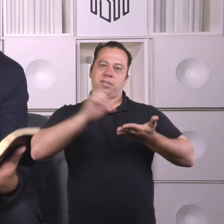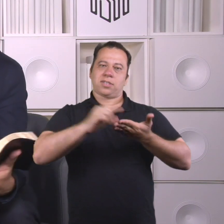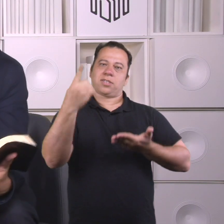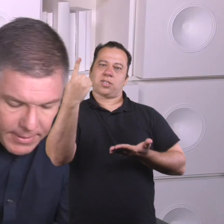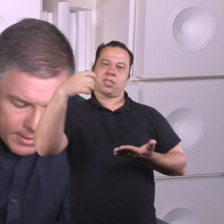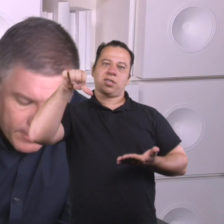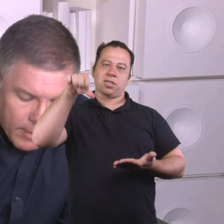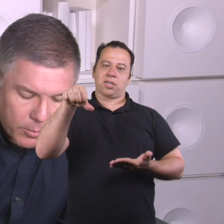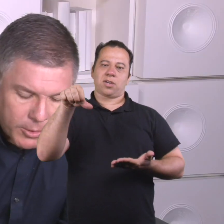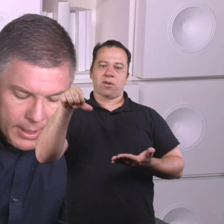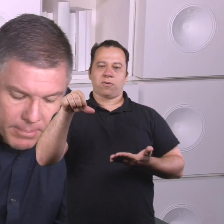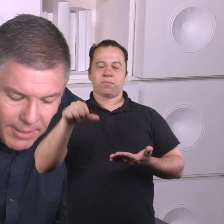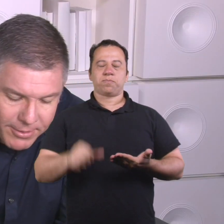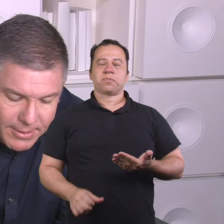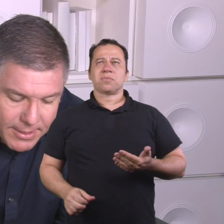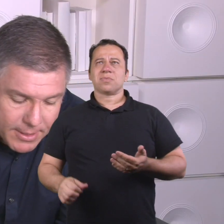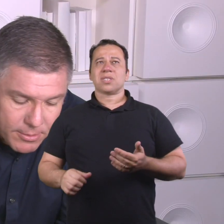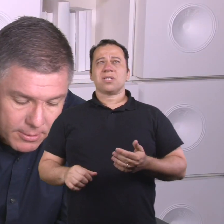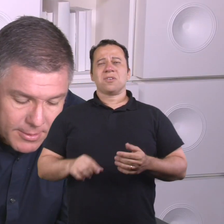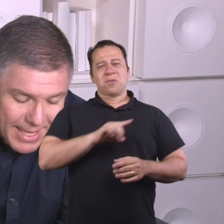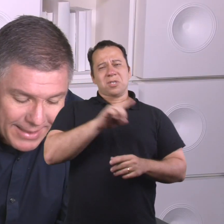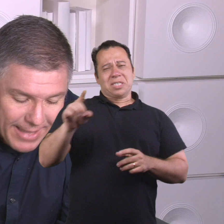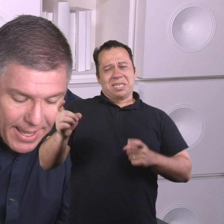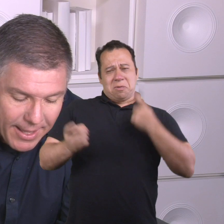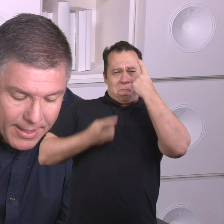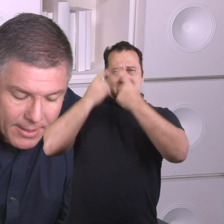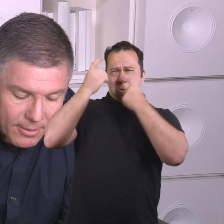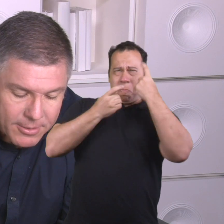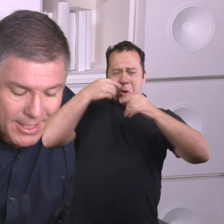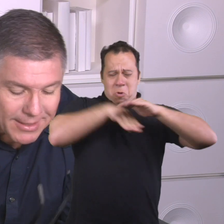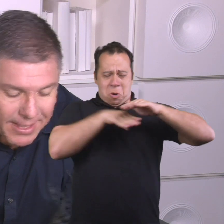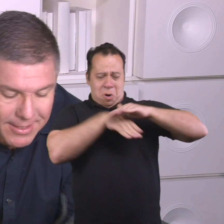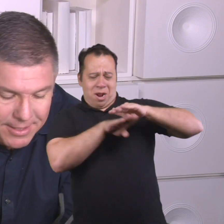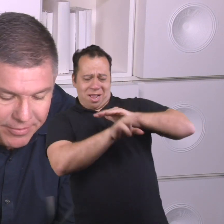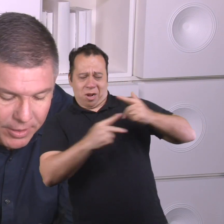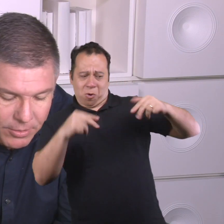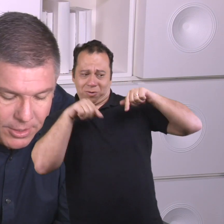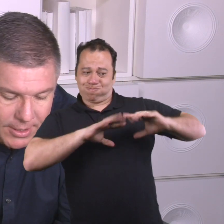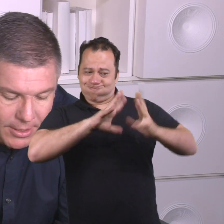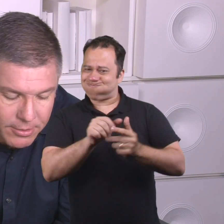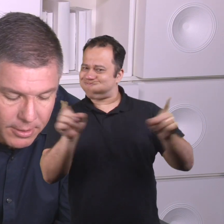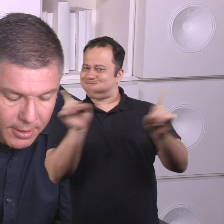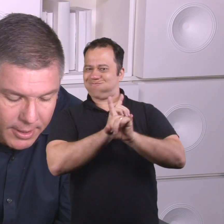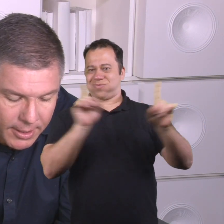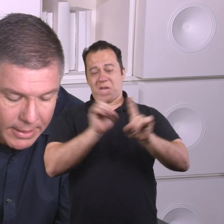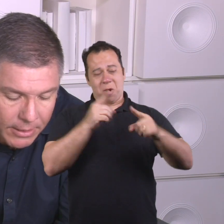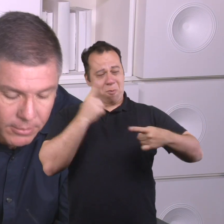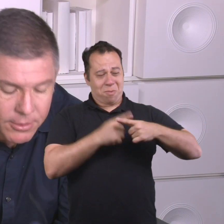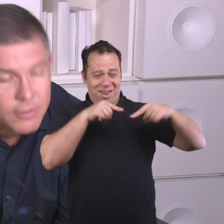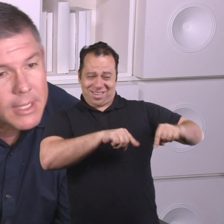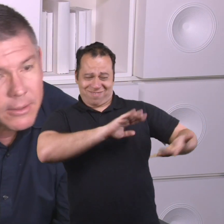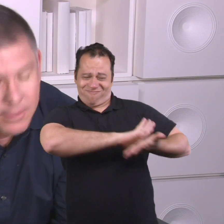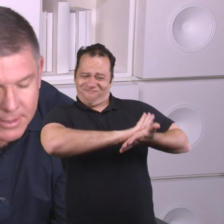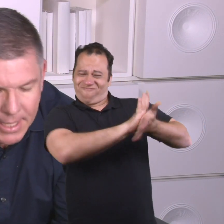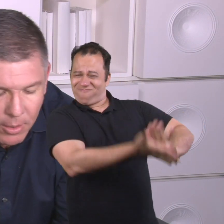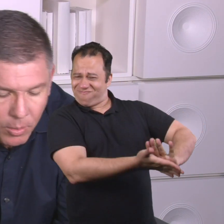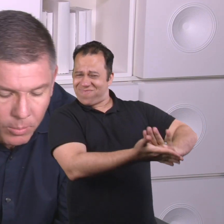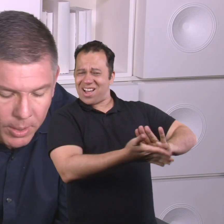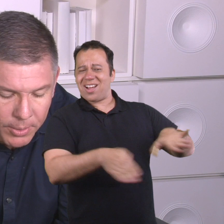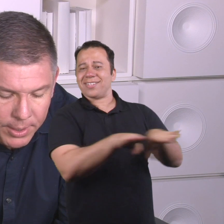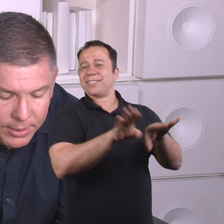19, não acumulem para vocês tesouros na terra, onde a traça e a ferrugem destroem e onde os